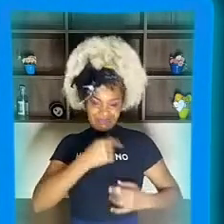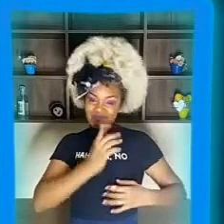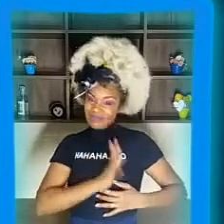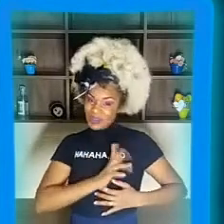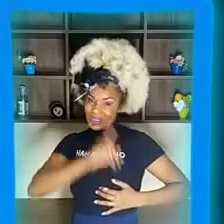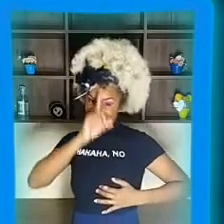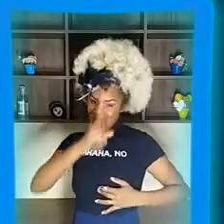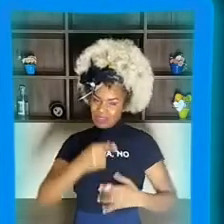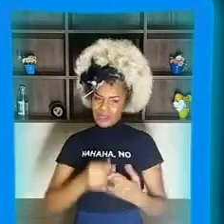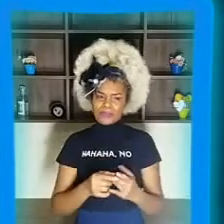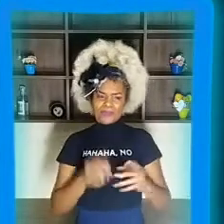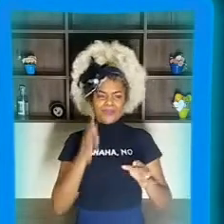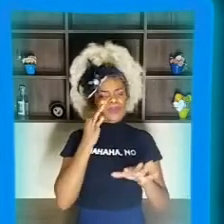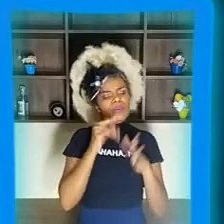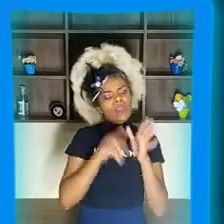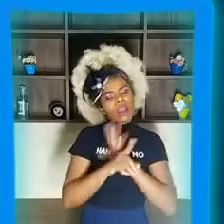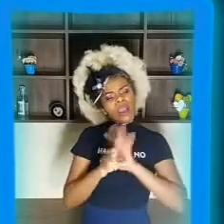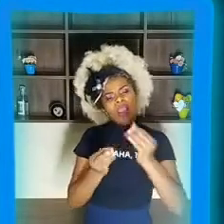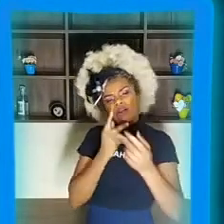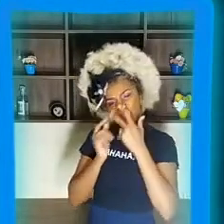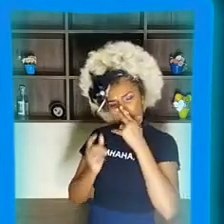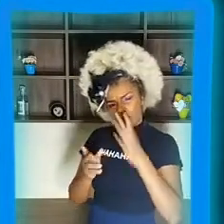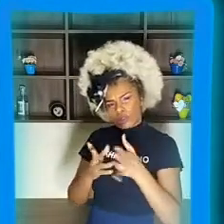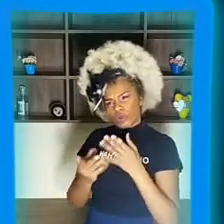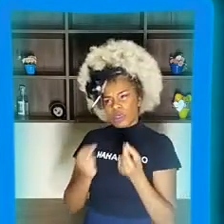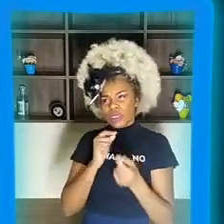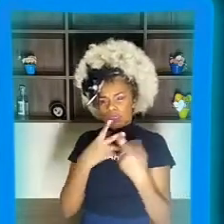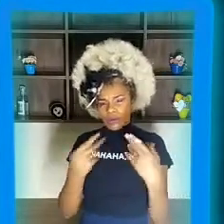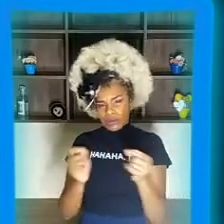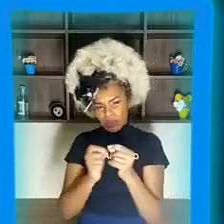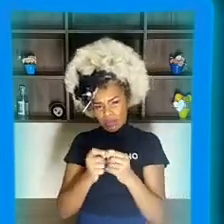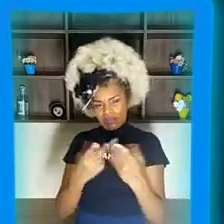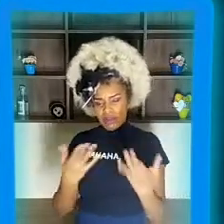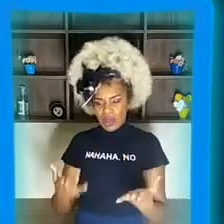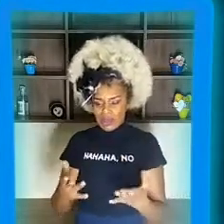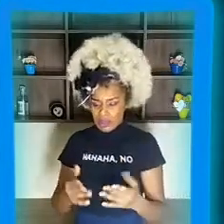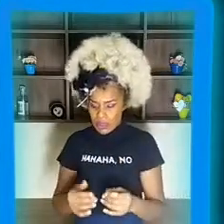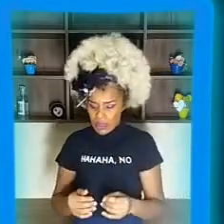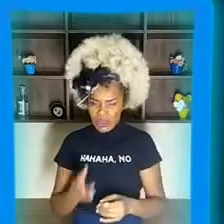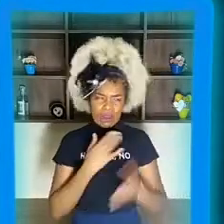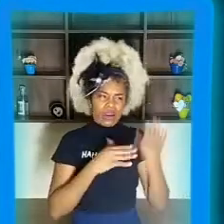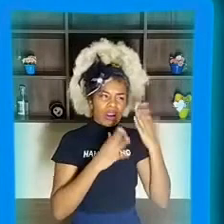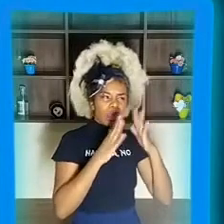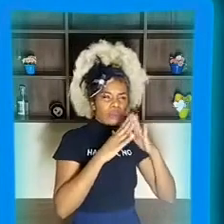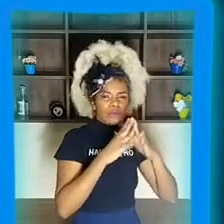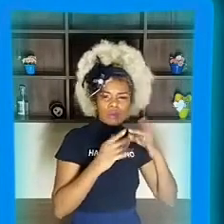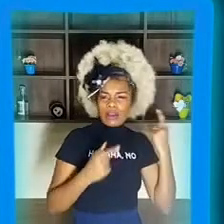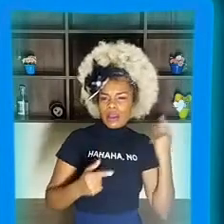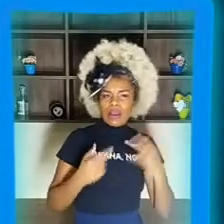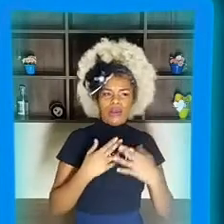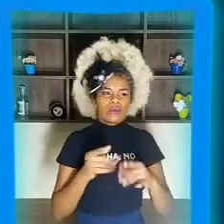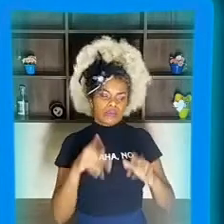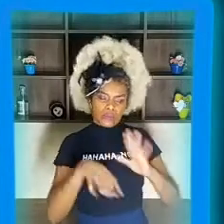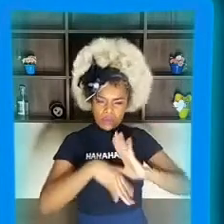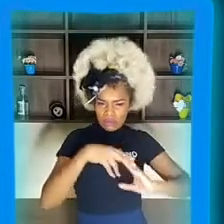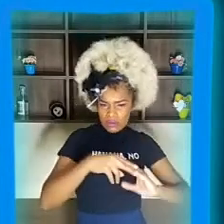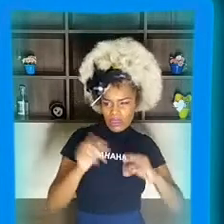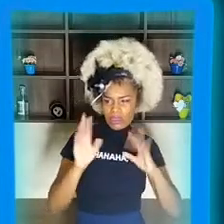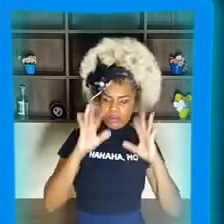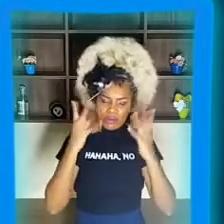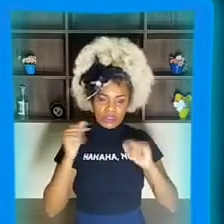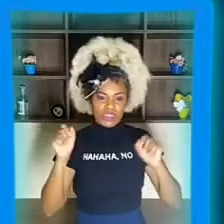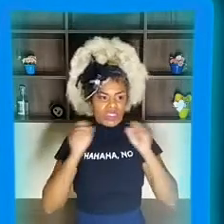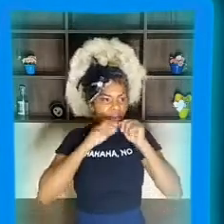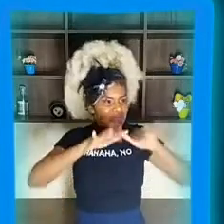E você em algum momento achou assim que o que você fazia lá na sua casa, pra galera do seu centro, alcançaria